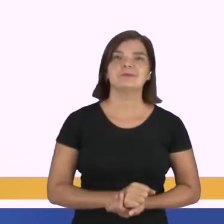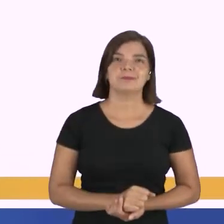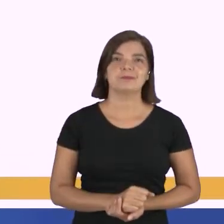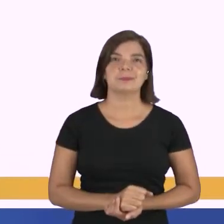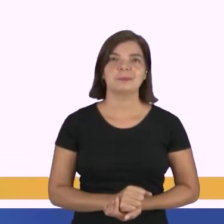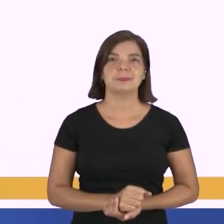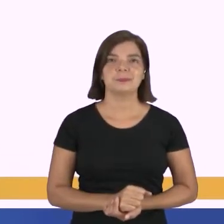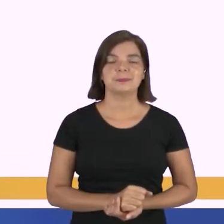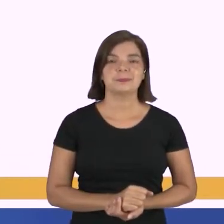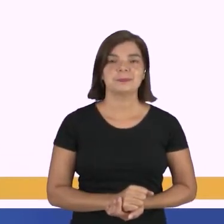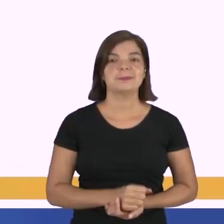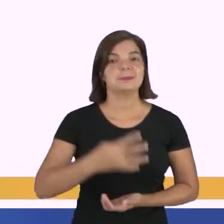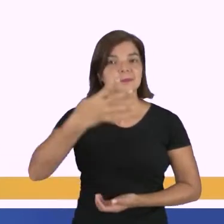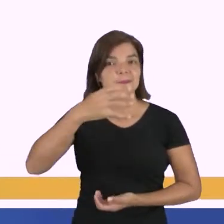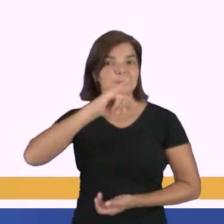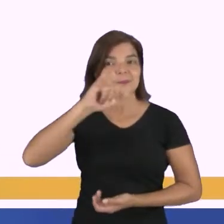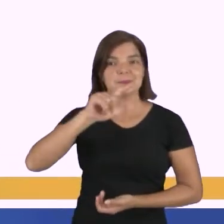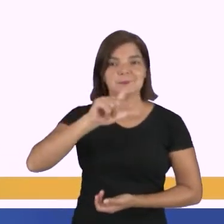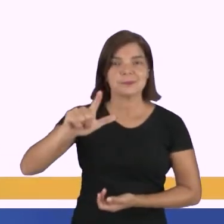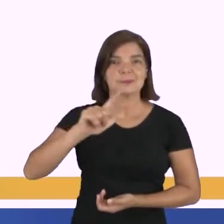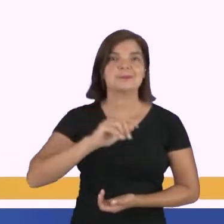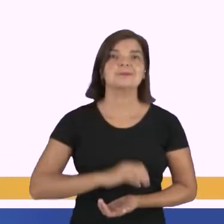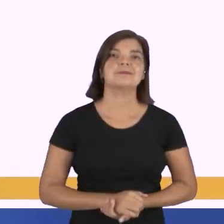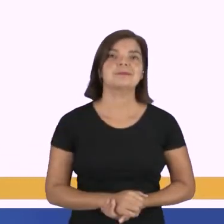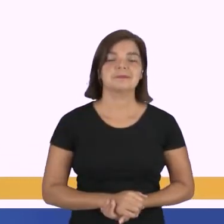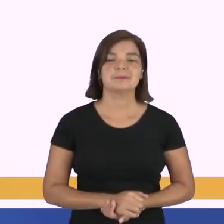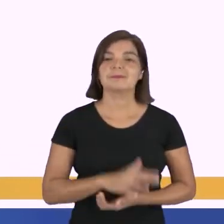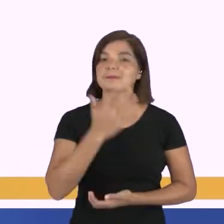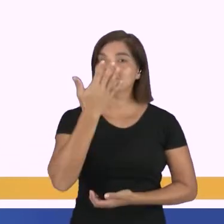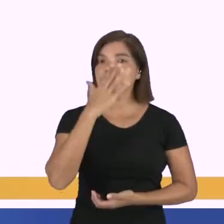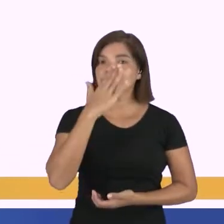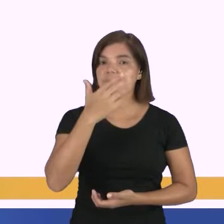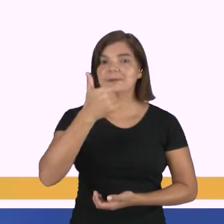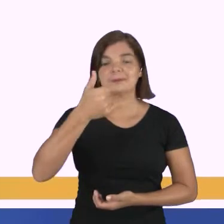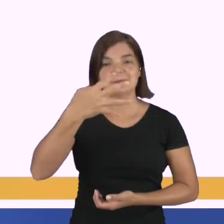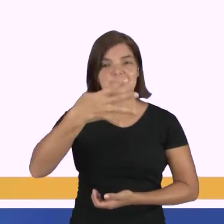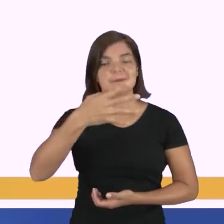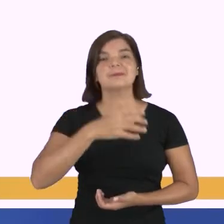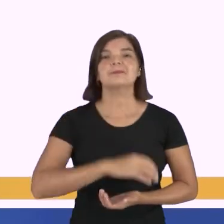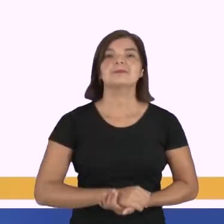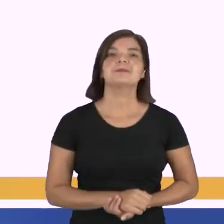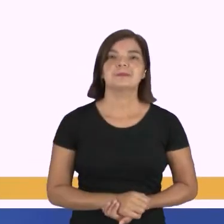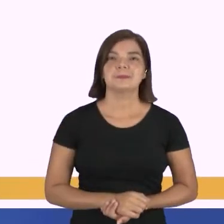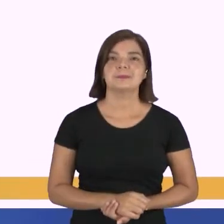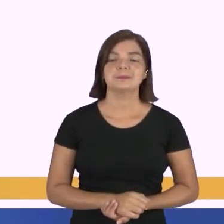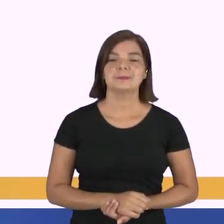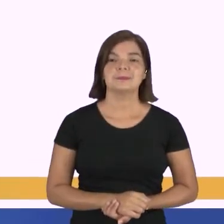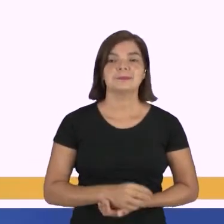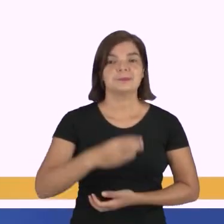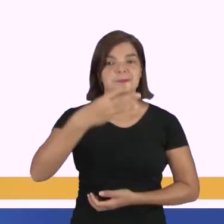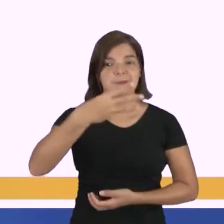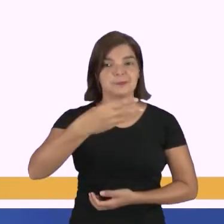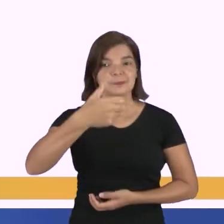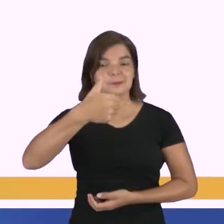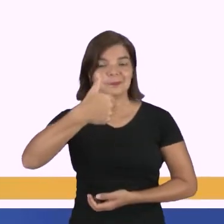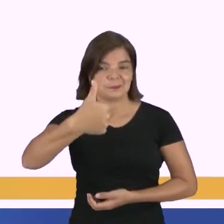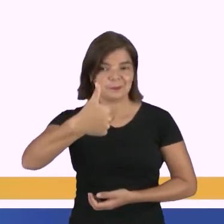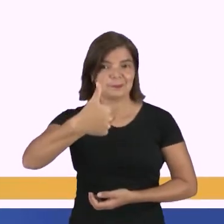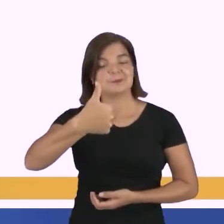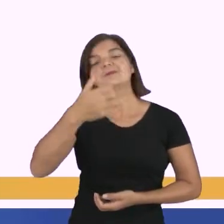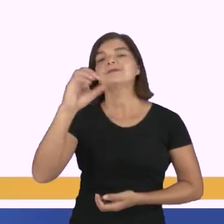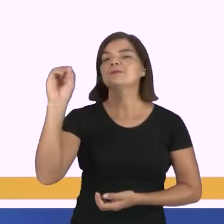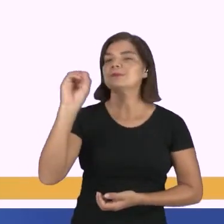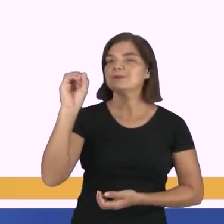July 4th, 4 de julho, February 14th, dia 14 de fevereiro, e October